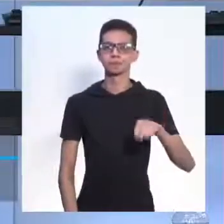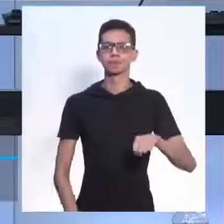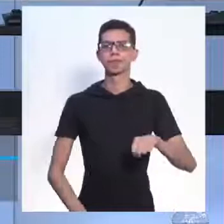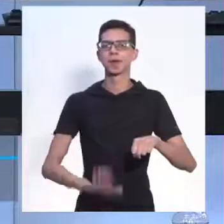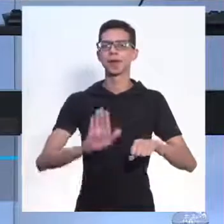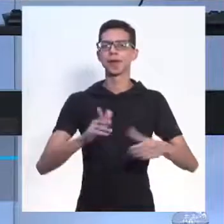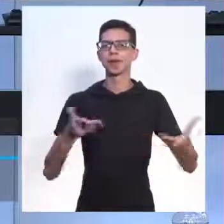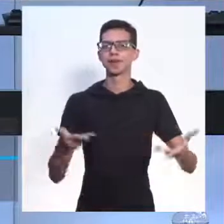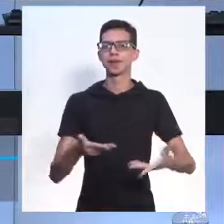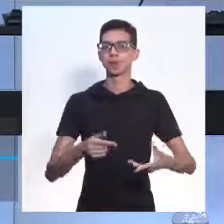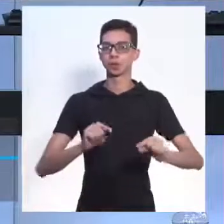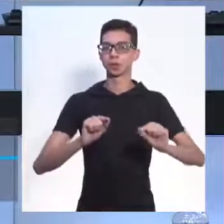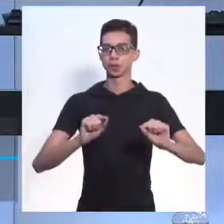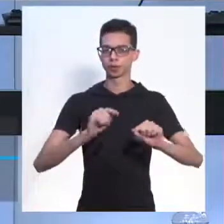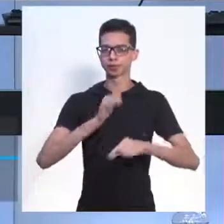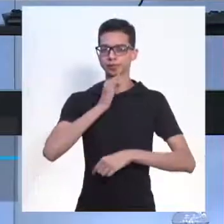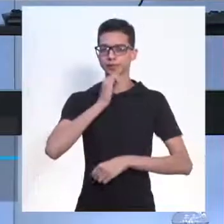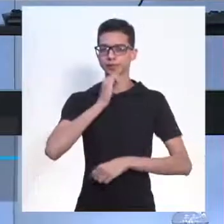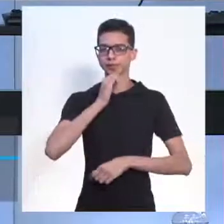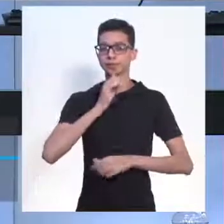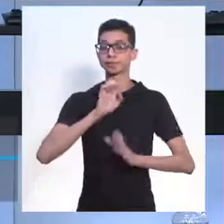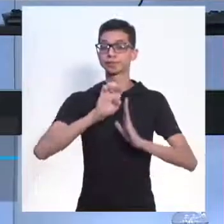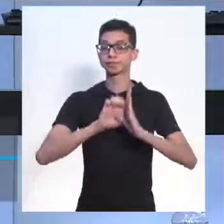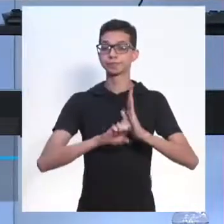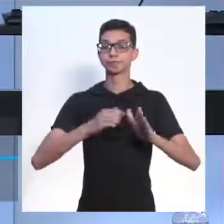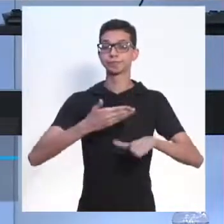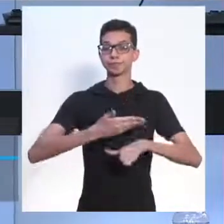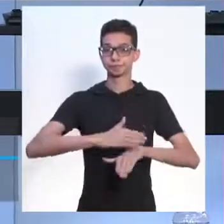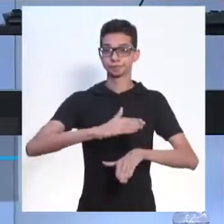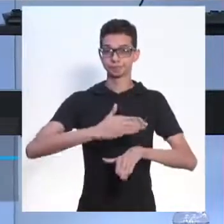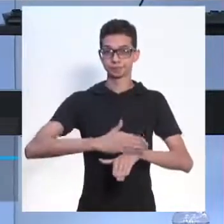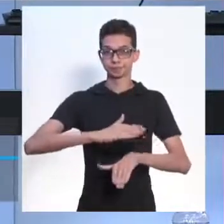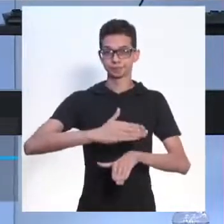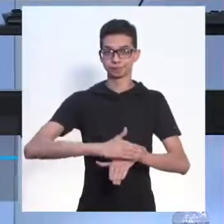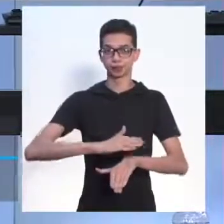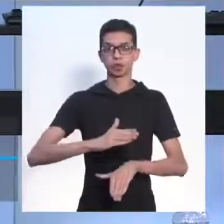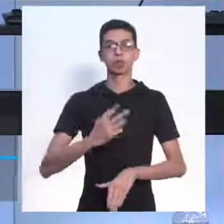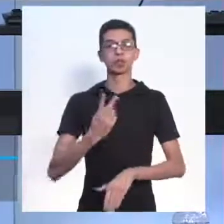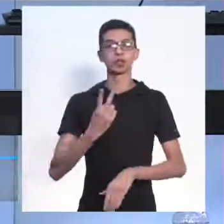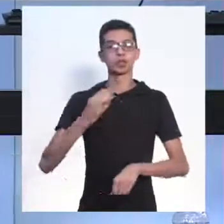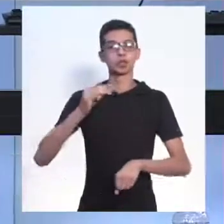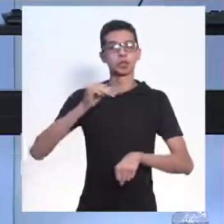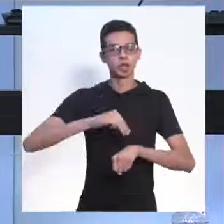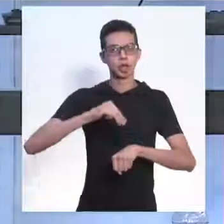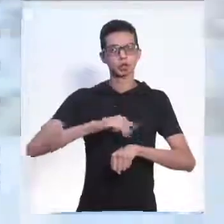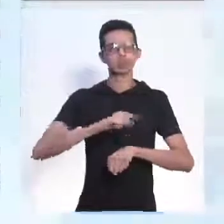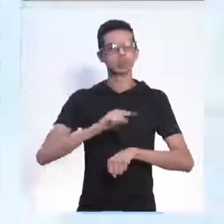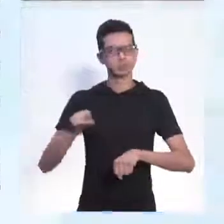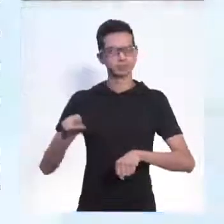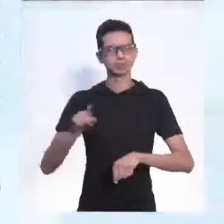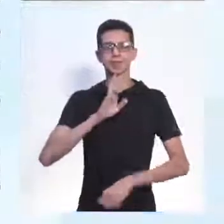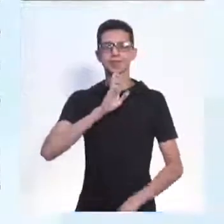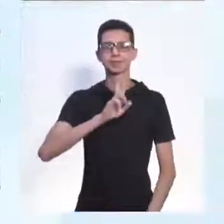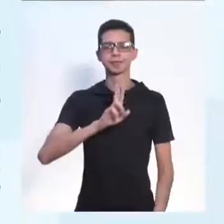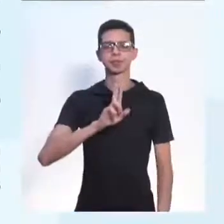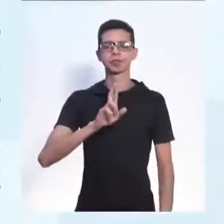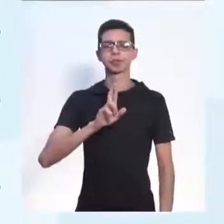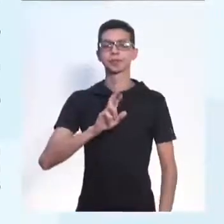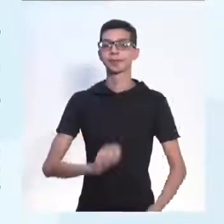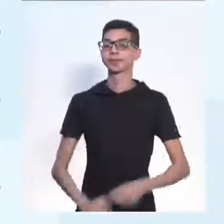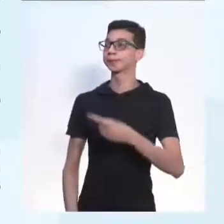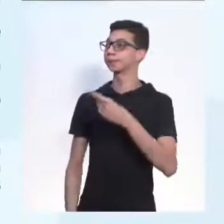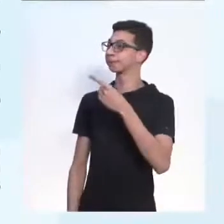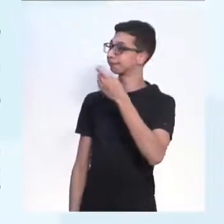o seguinte agora nós vamos fazer um exercício a ficar dois minutinhos para vocês responder essas